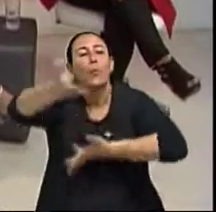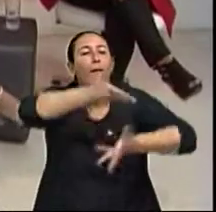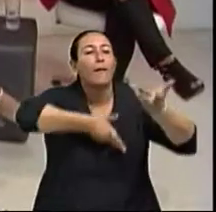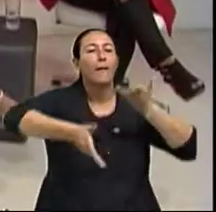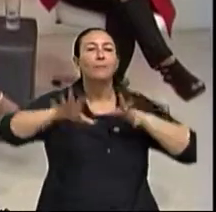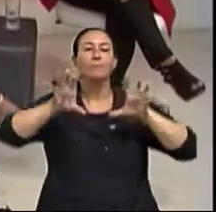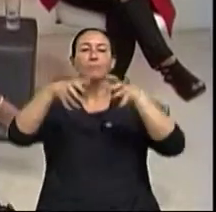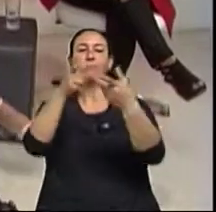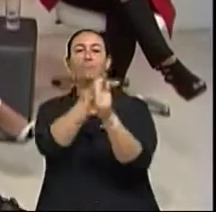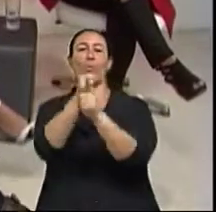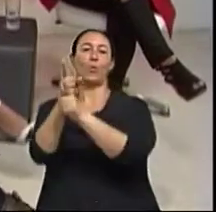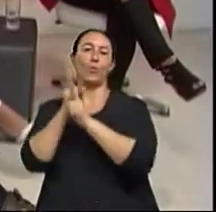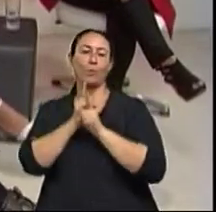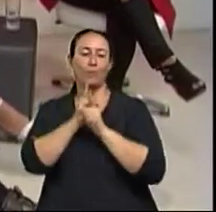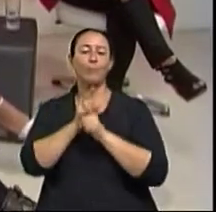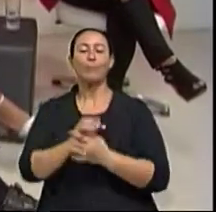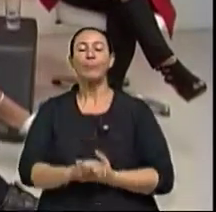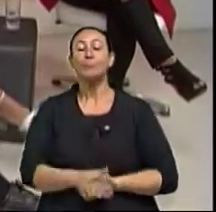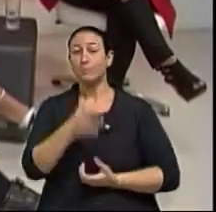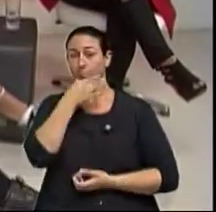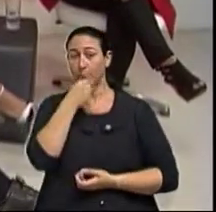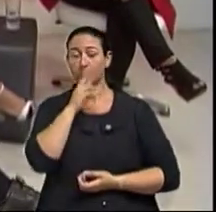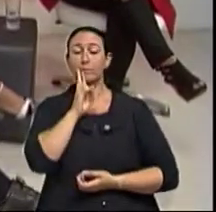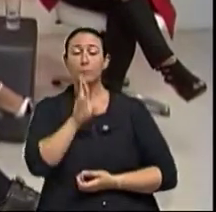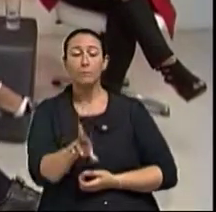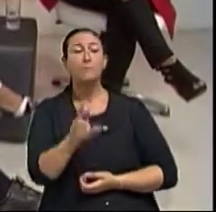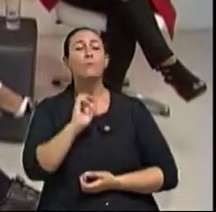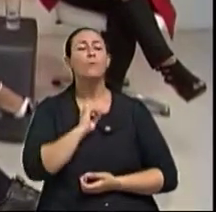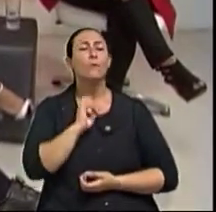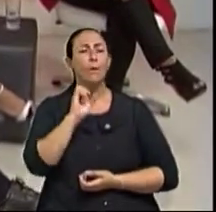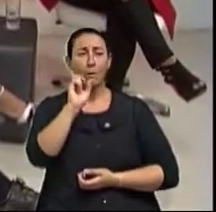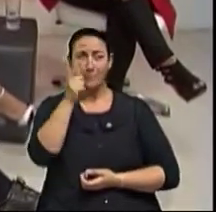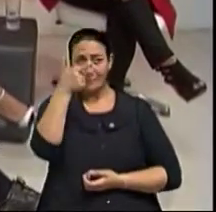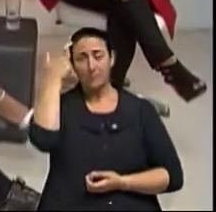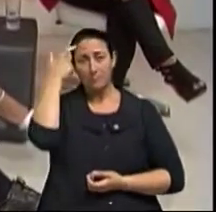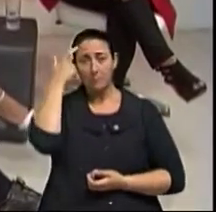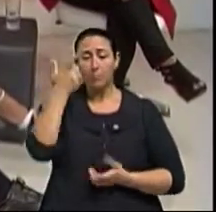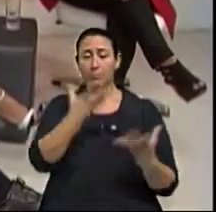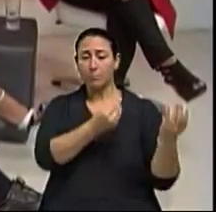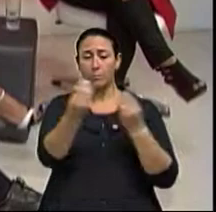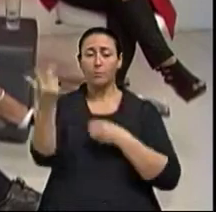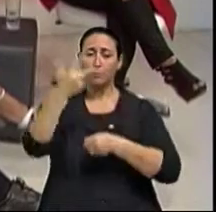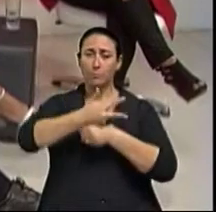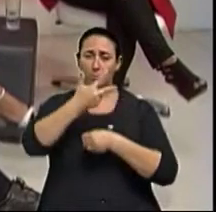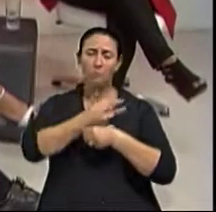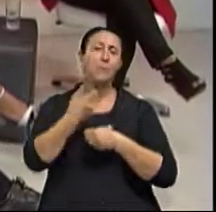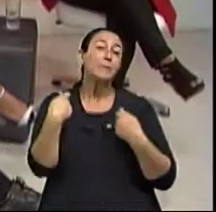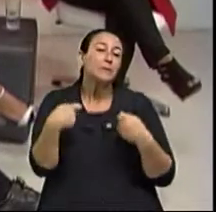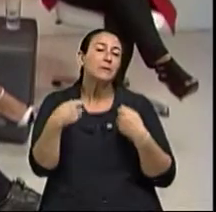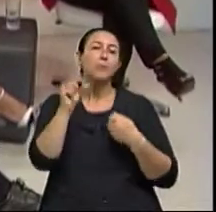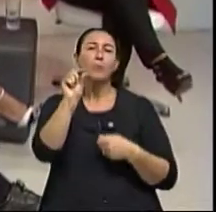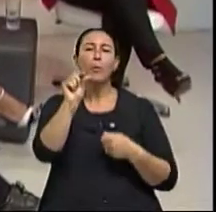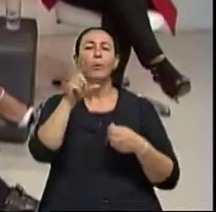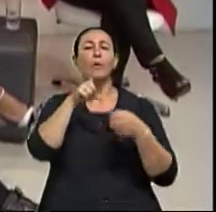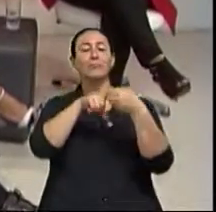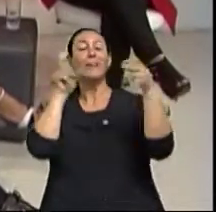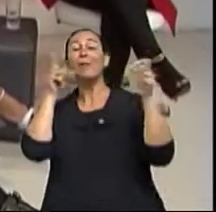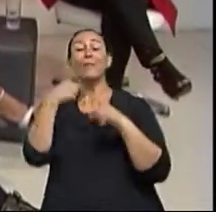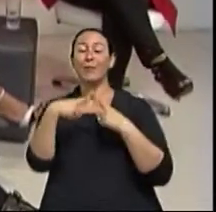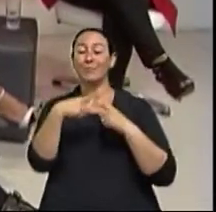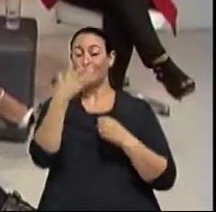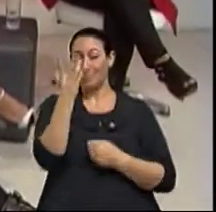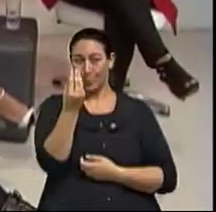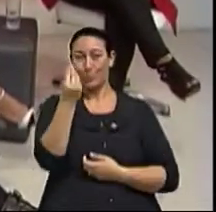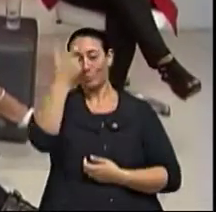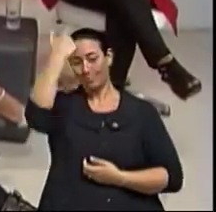relações. Especialmente, isso que a professora Lisiane está comentando, especialmente para idosos semidependentes, né? Porque aqueles idosos muito